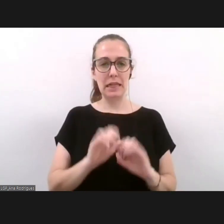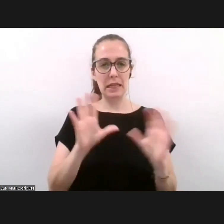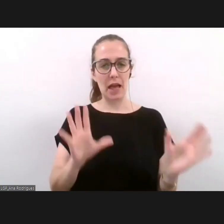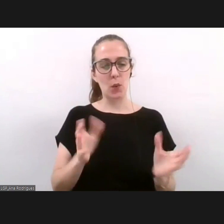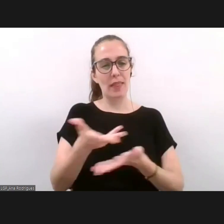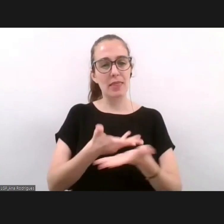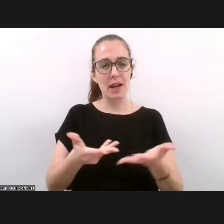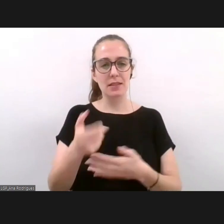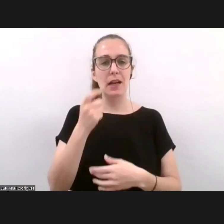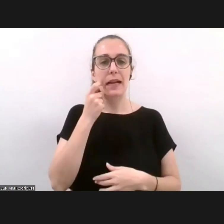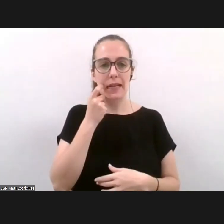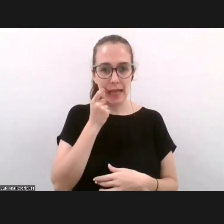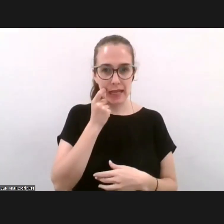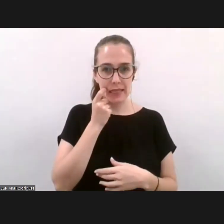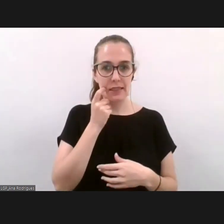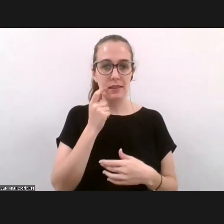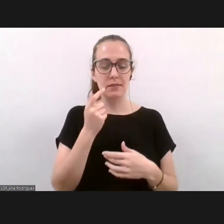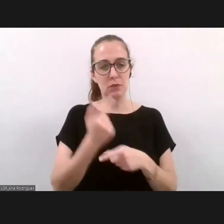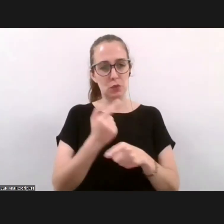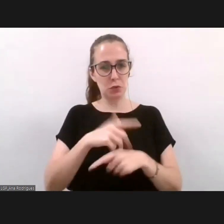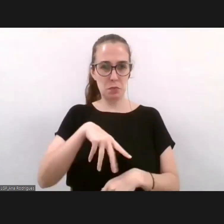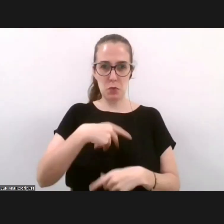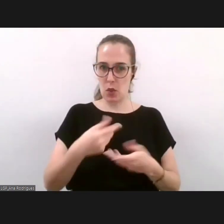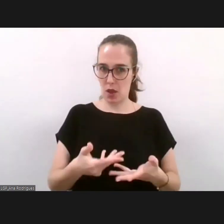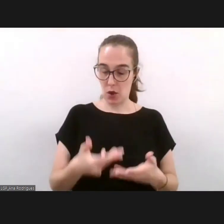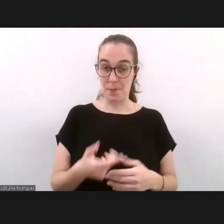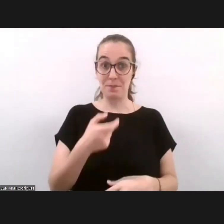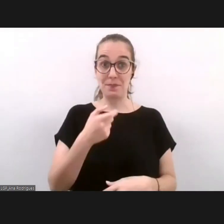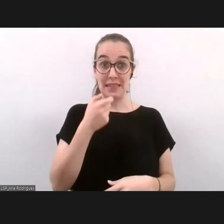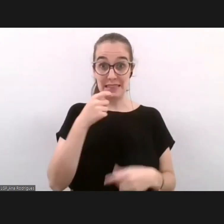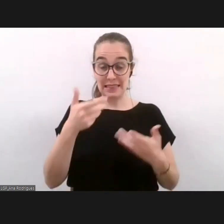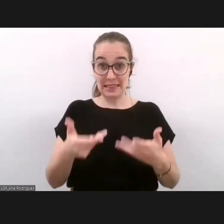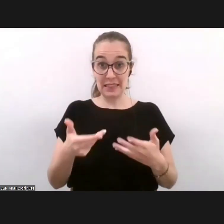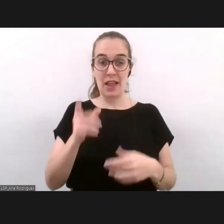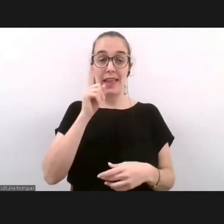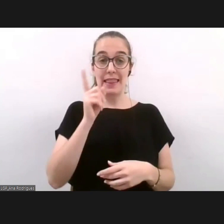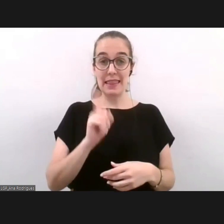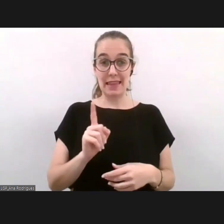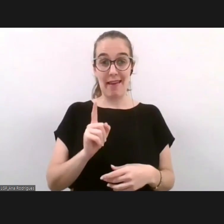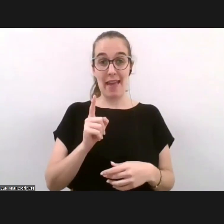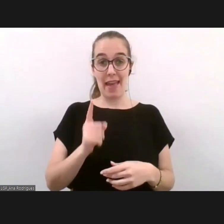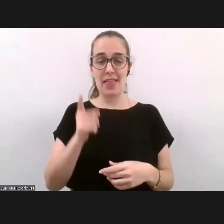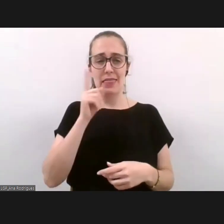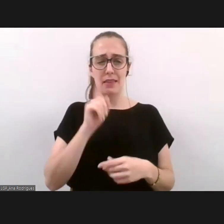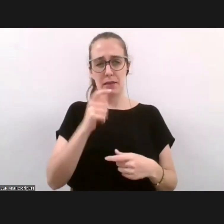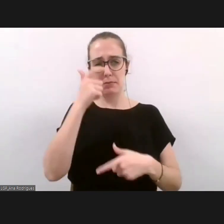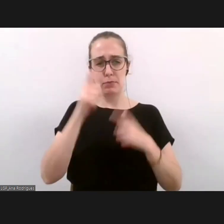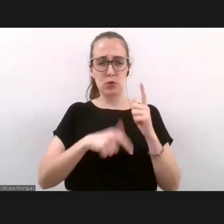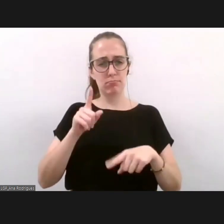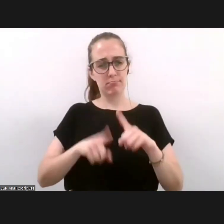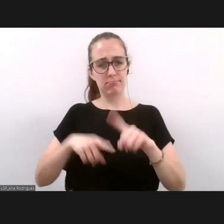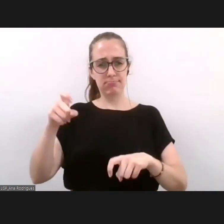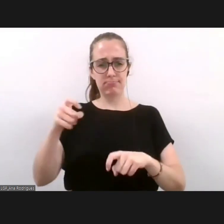encontramos no mundo atual, que no dia em que se celebra o Dia do Refugiado, ou em que se lembra o